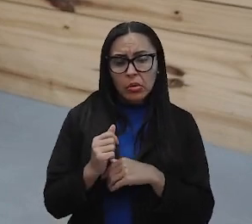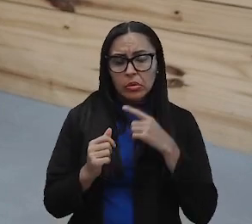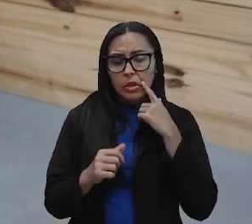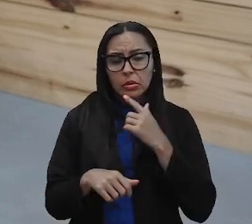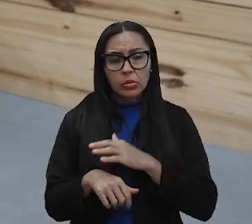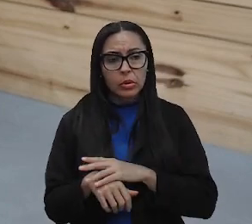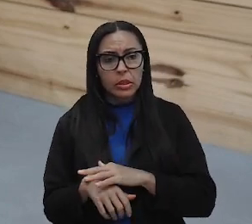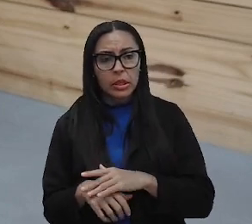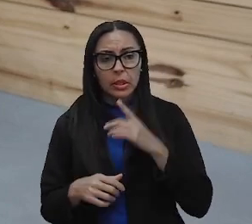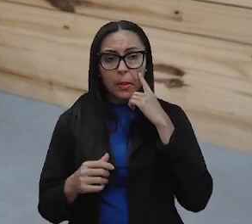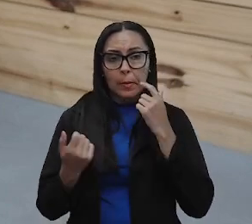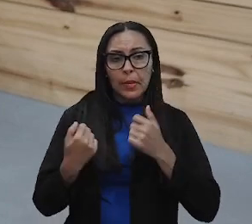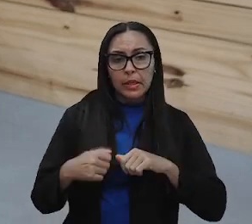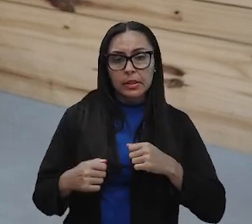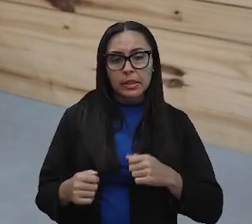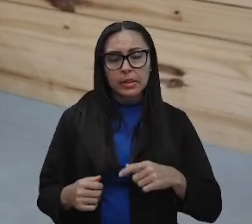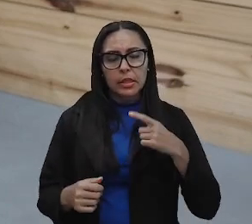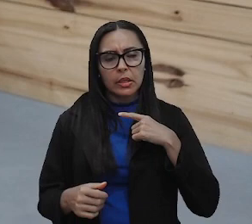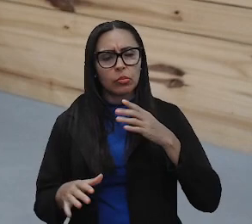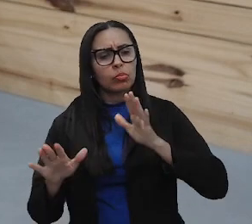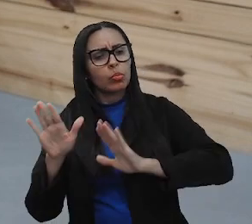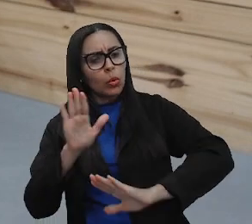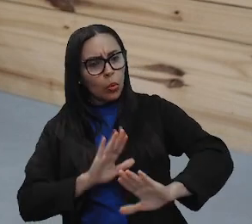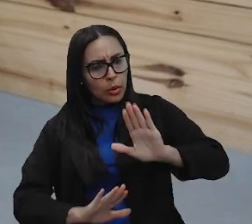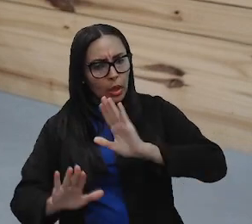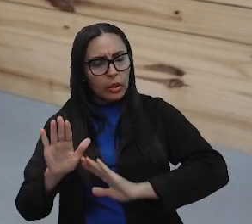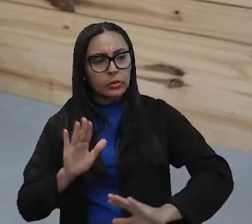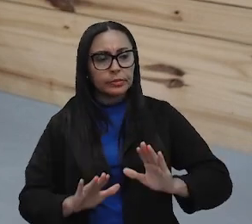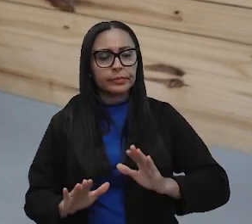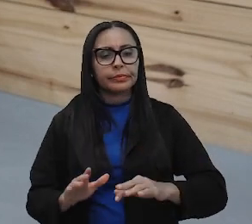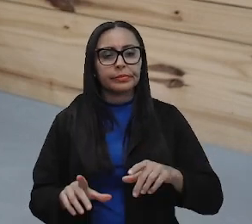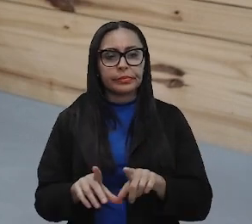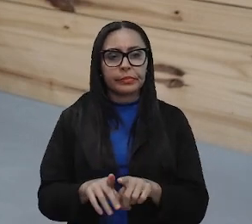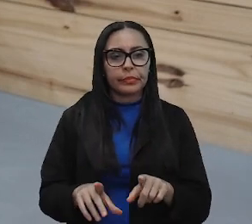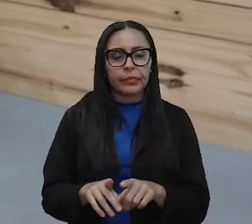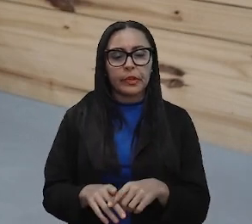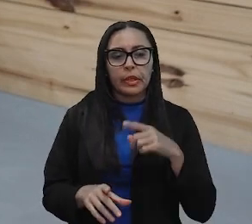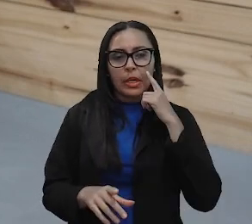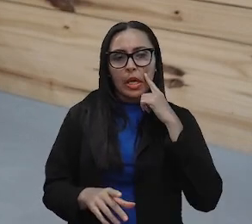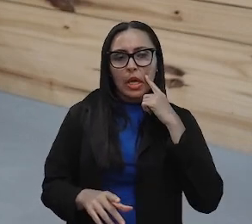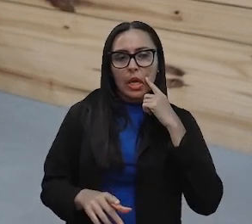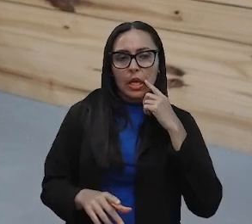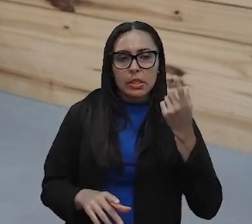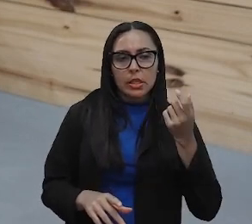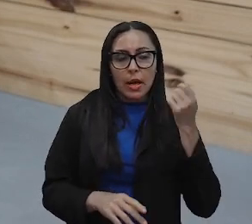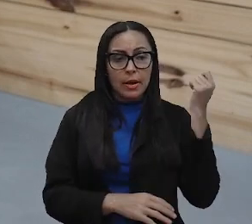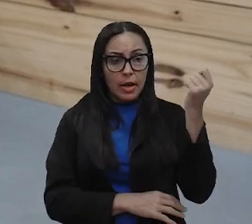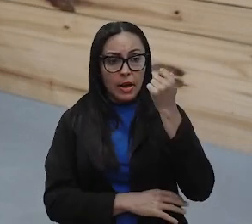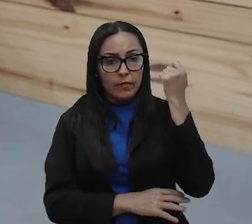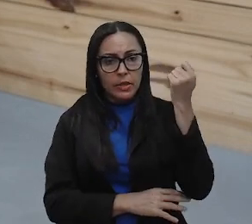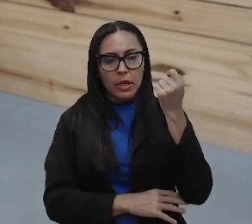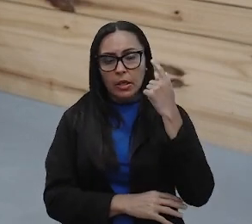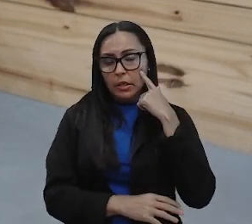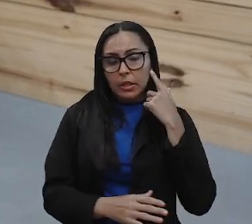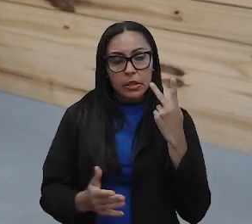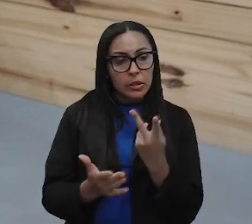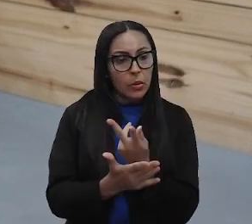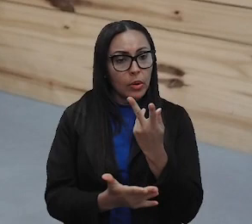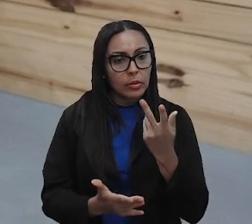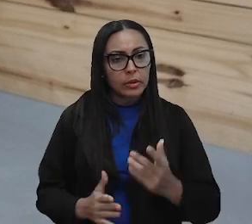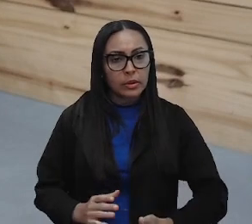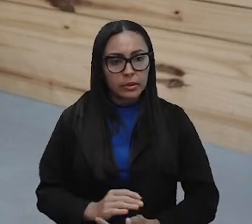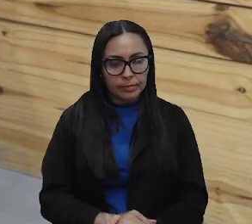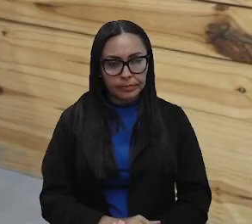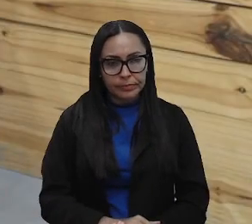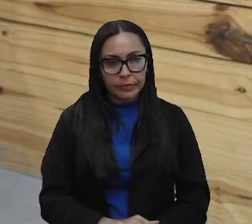ter todos os cuidados para que essa gravidade não venha ocorrer na sua vida. Certo. Então, começou a